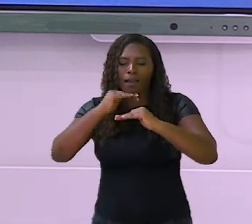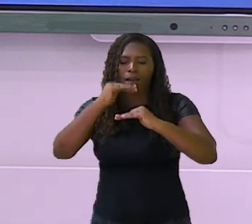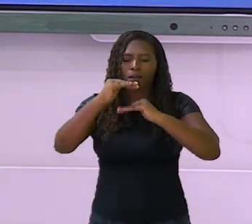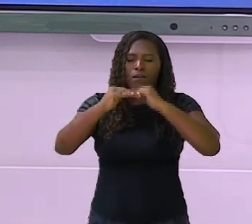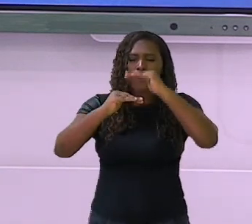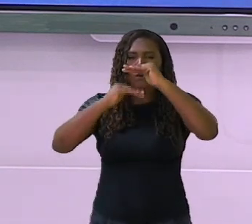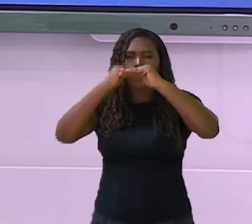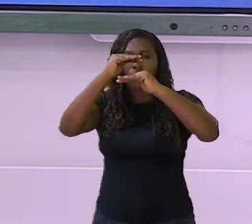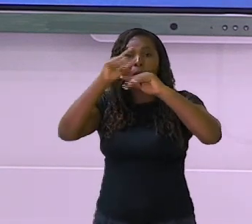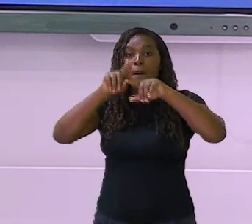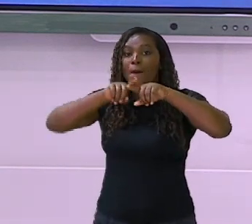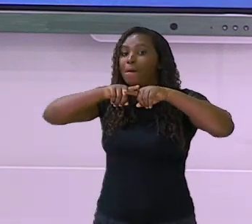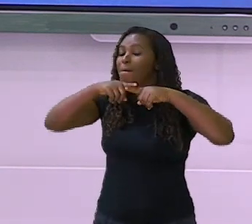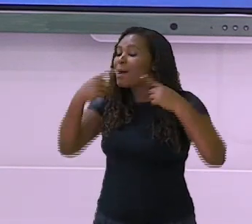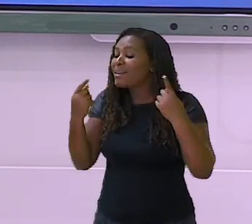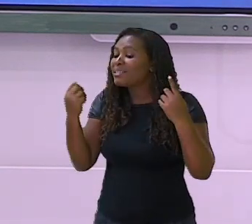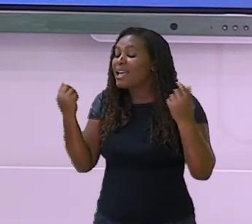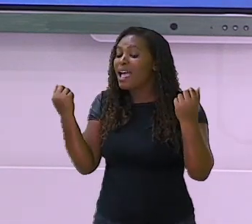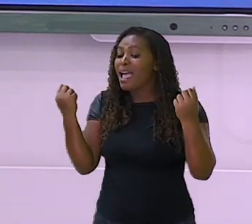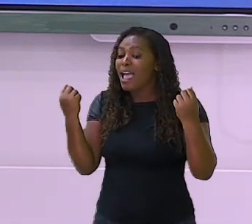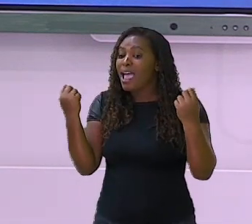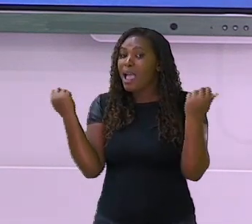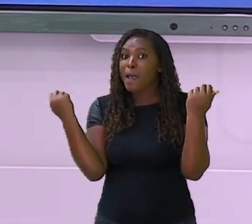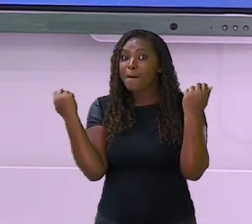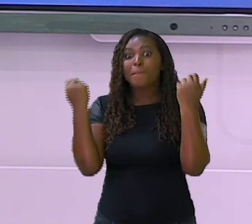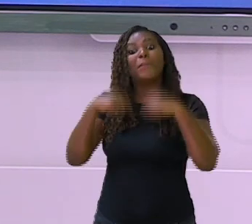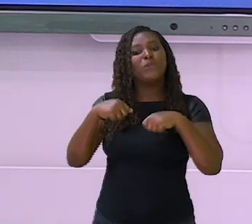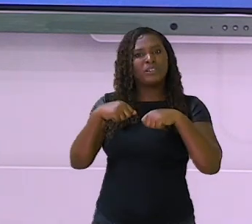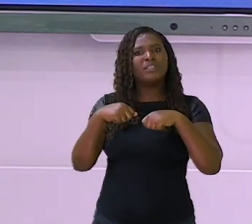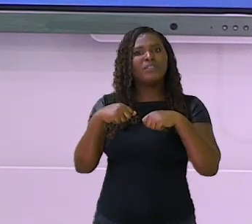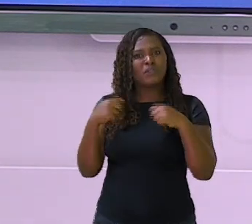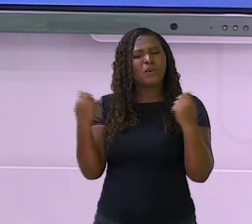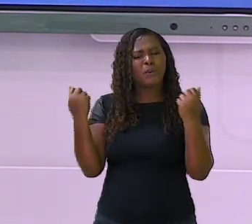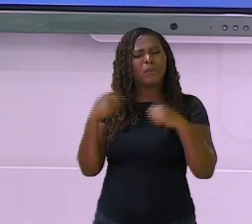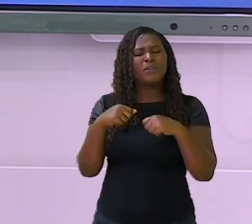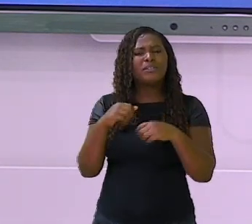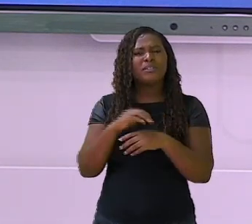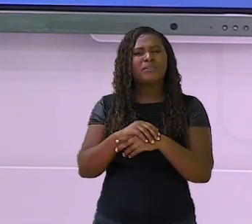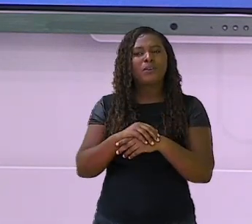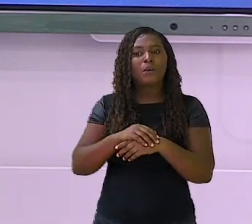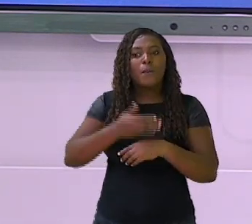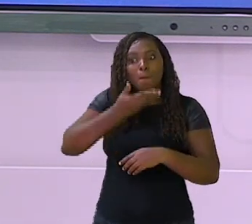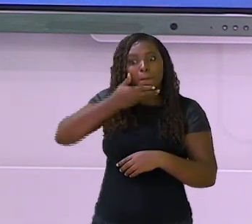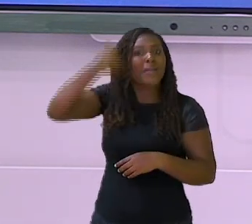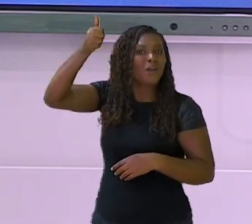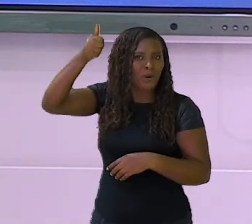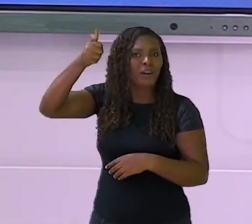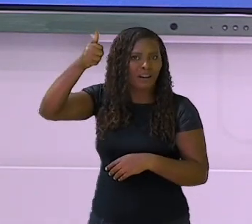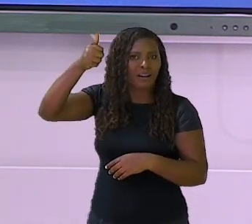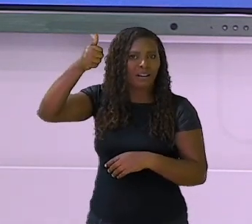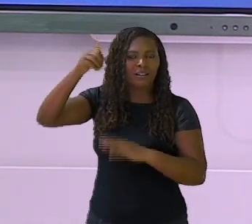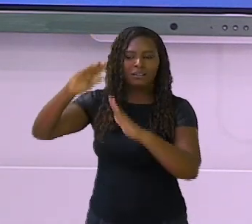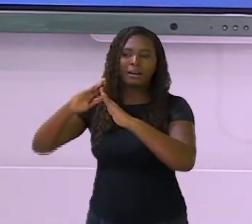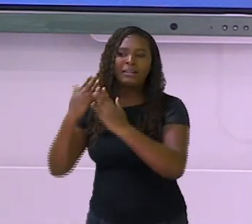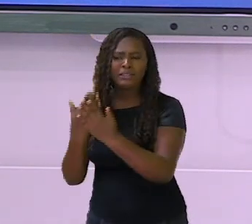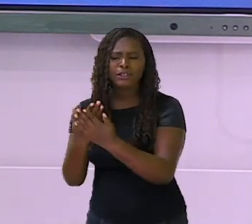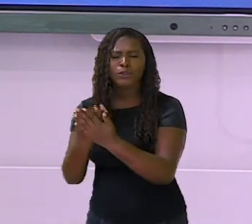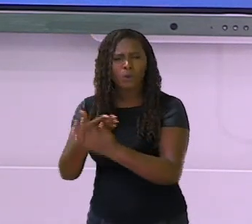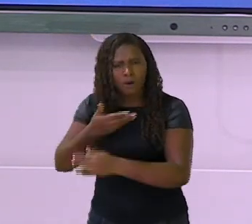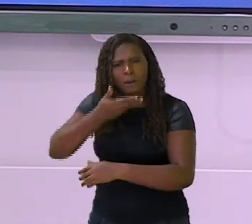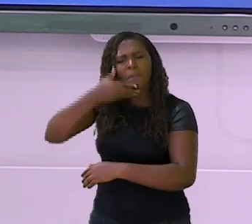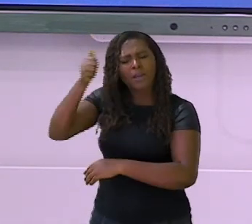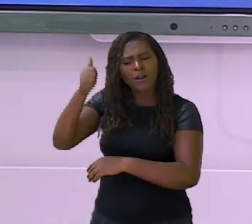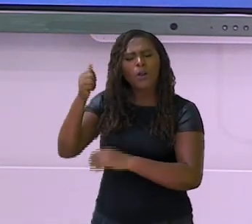outra possibilidade? Você, enquanto estudante, consegue pensar em uma forma de ensino diferente?